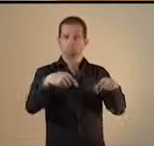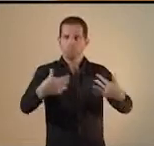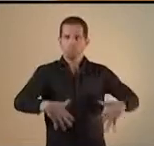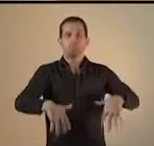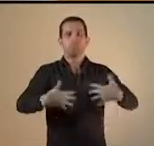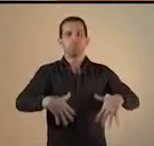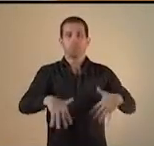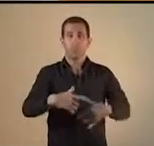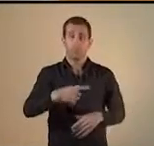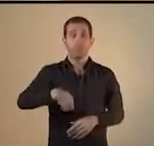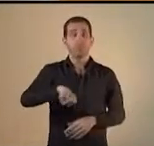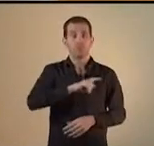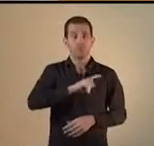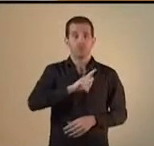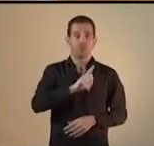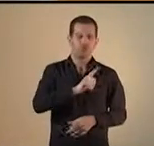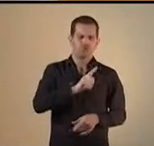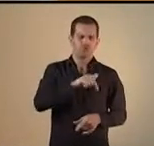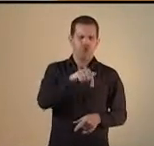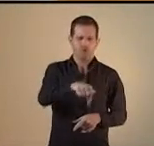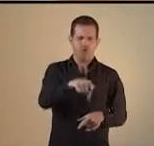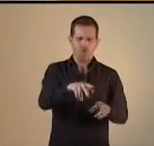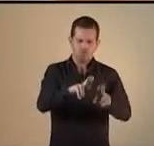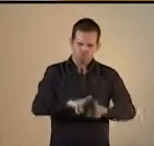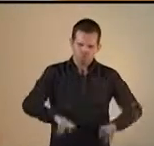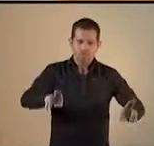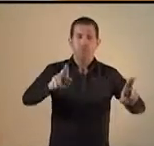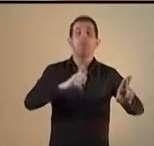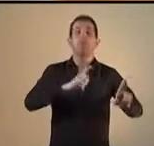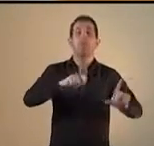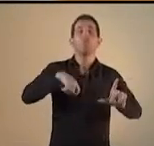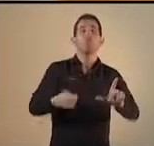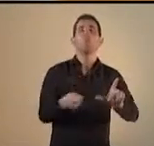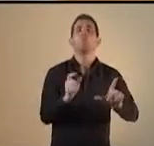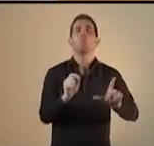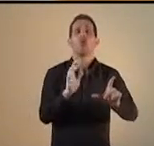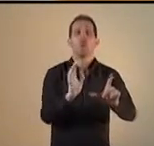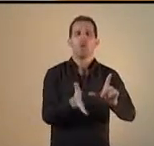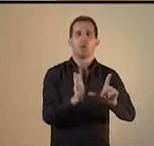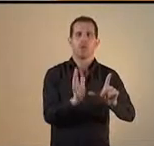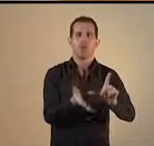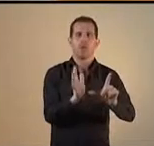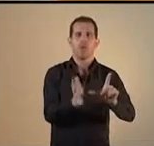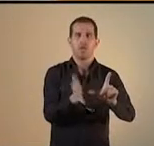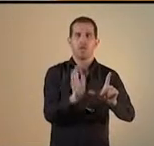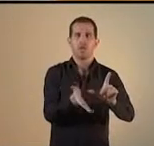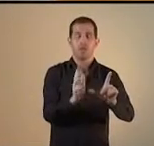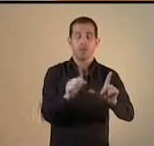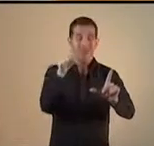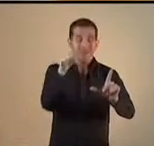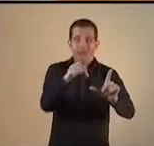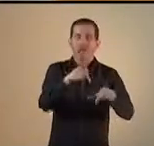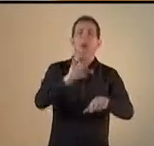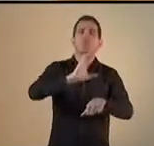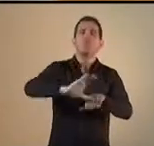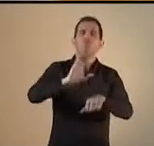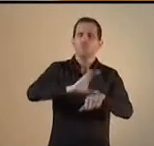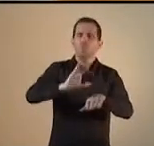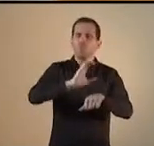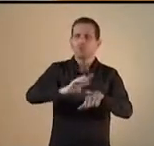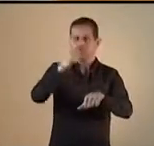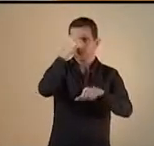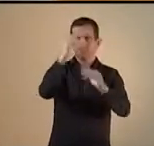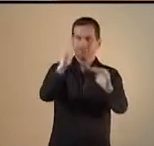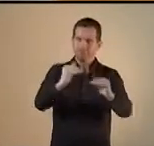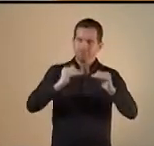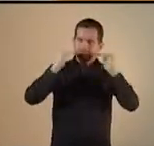de Santa Catarina, nós temos o Letras Libras, que é um curso, né, voltado especificamente